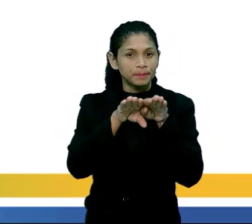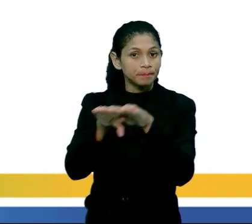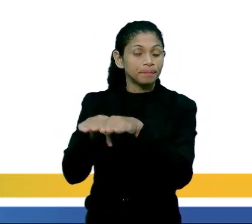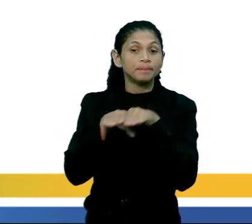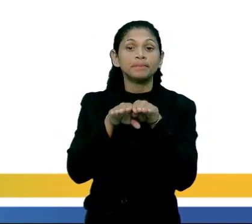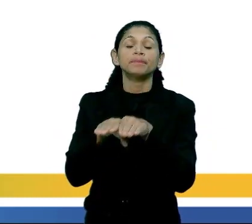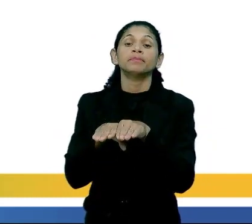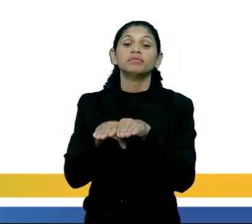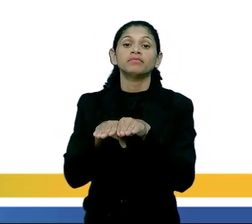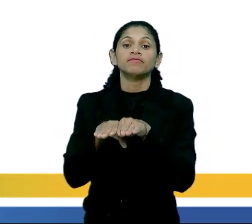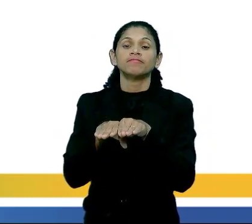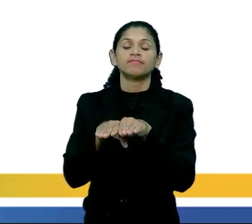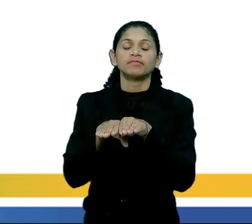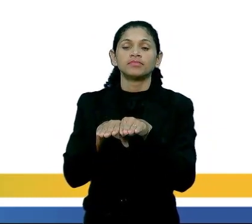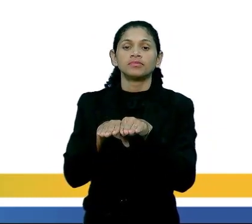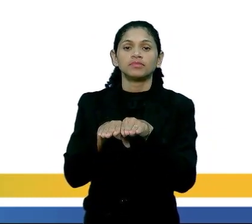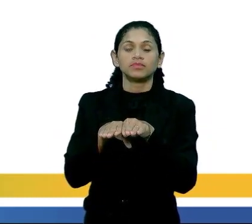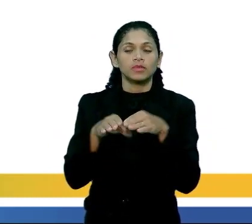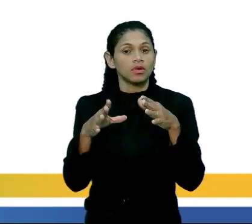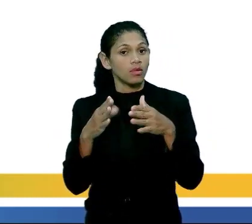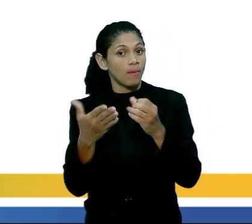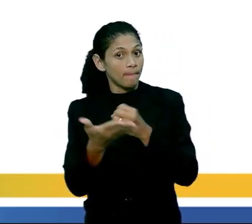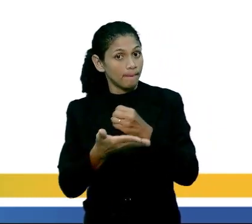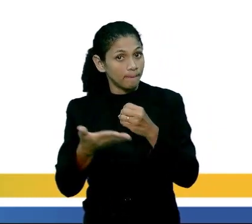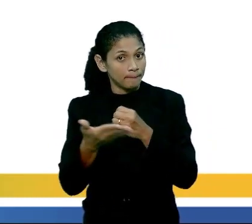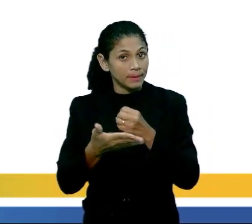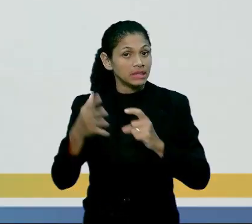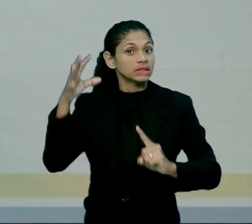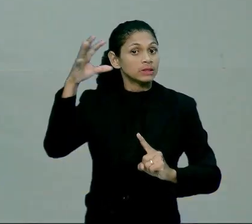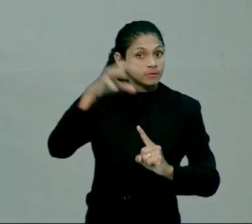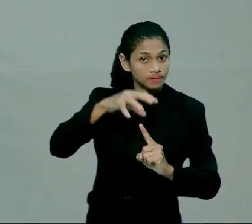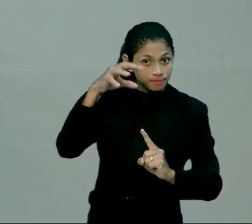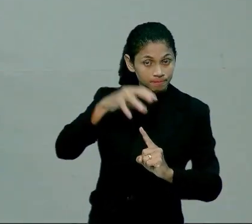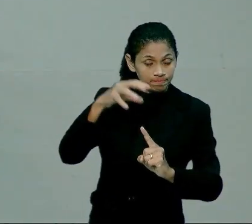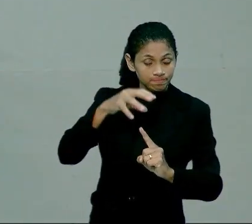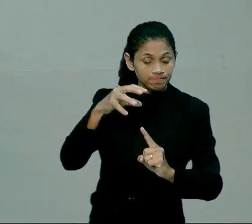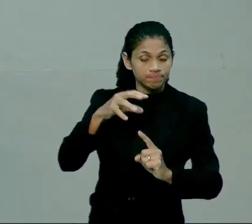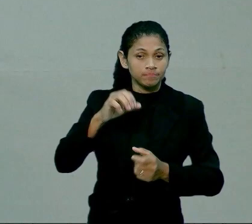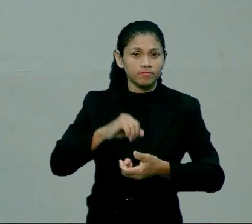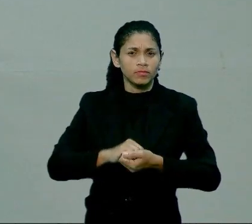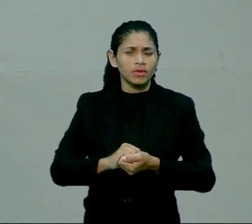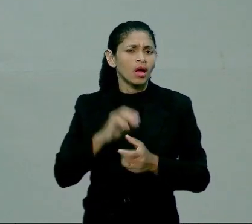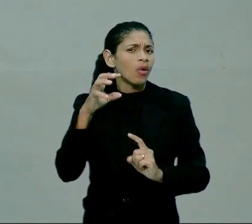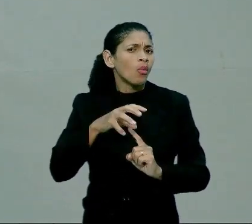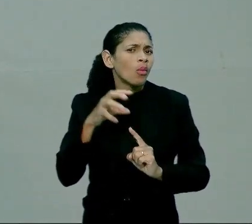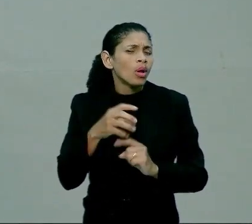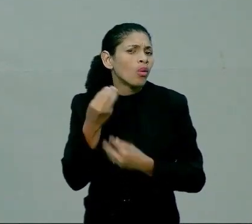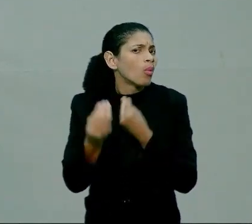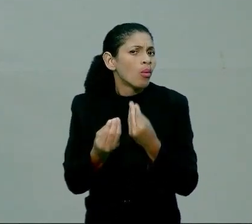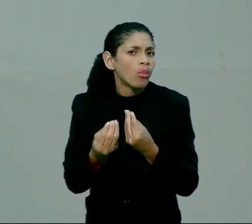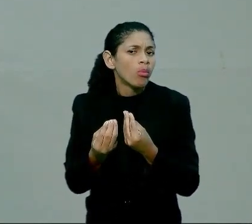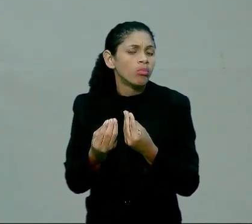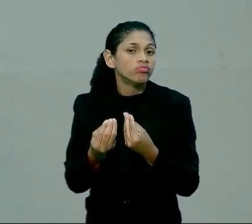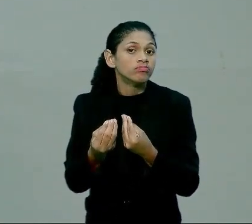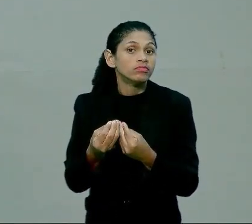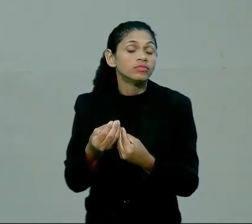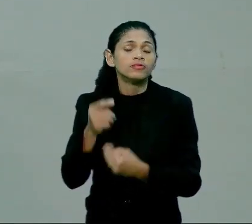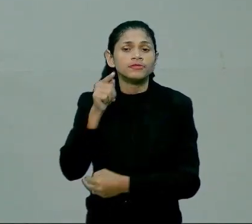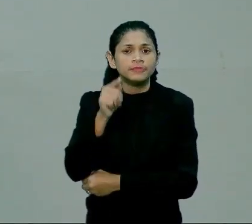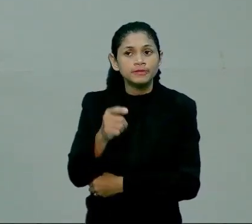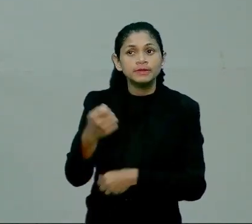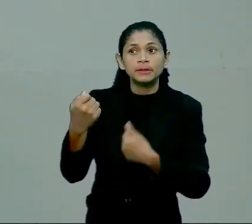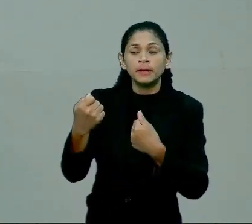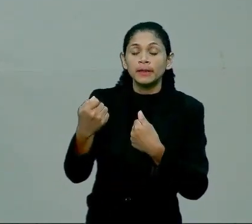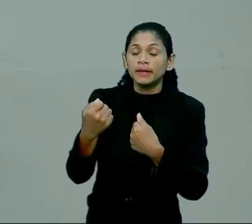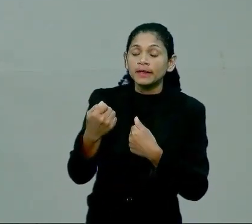esse aspecto com base na influência e biotipo. Influência em que sentido, professor? Você deve seguir